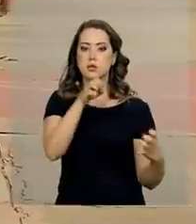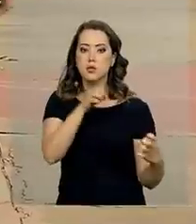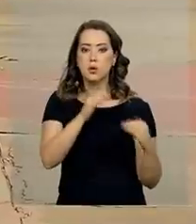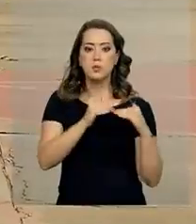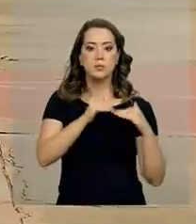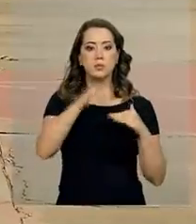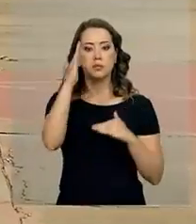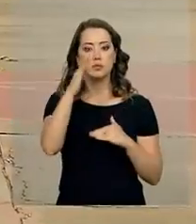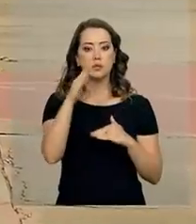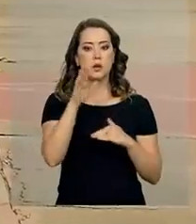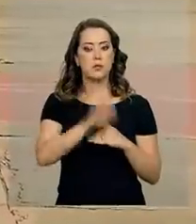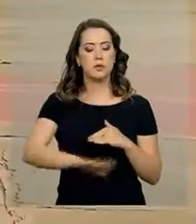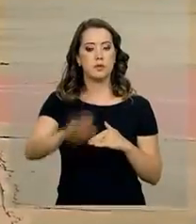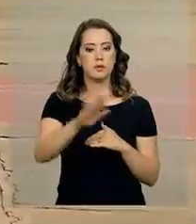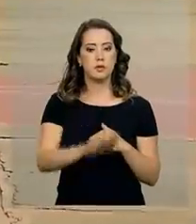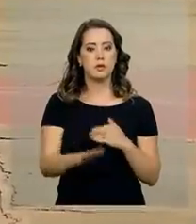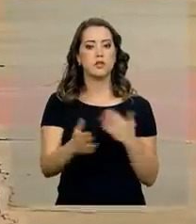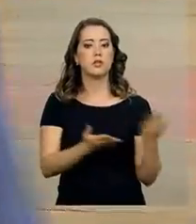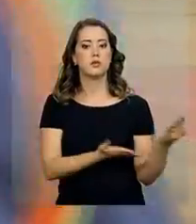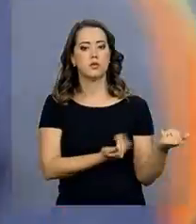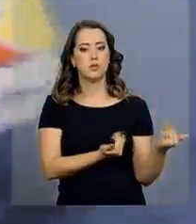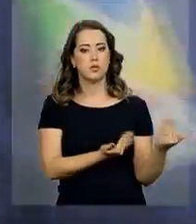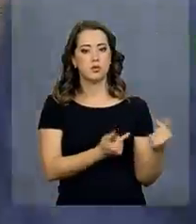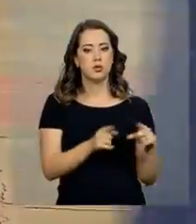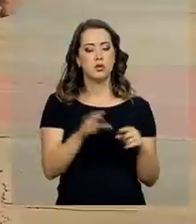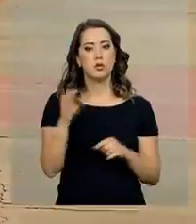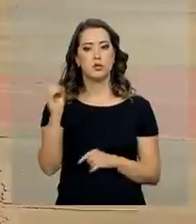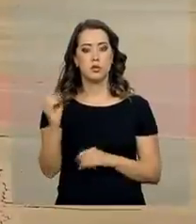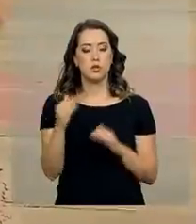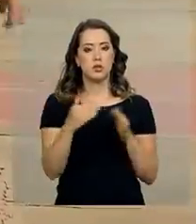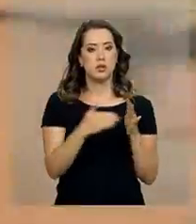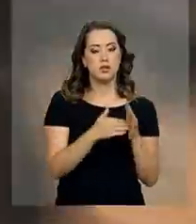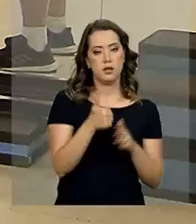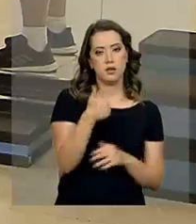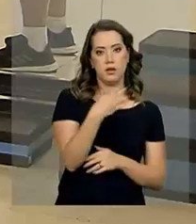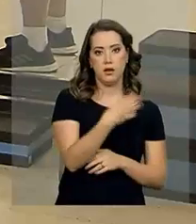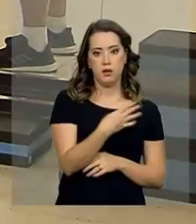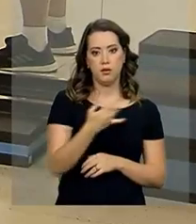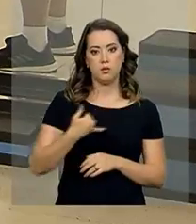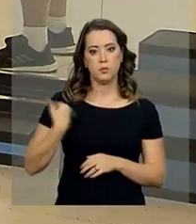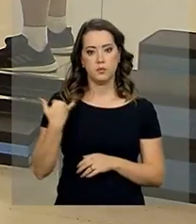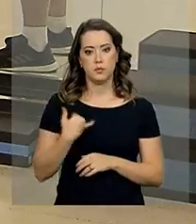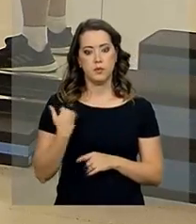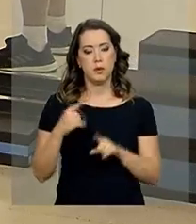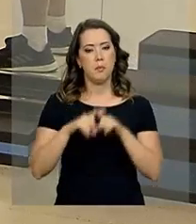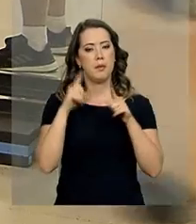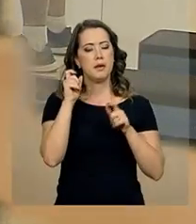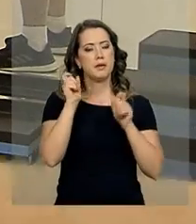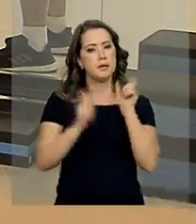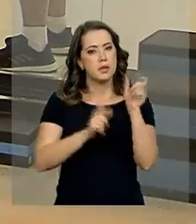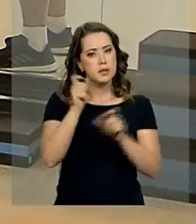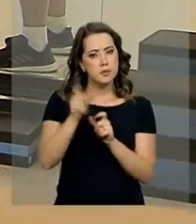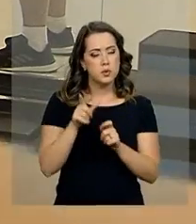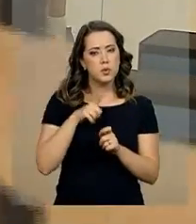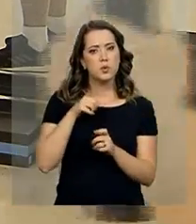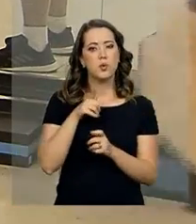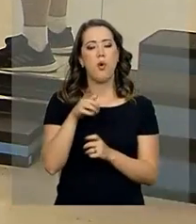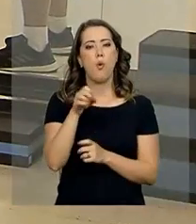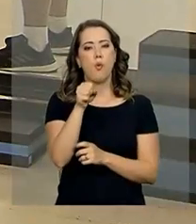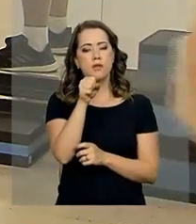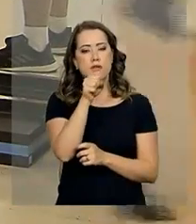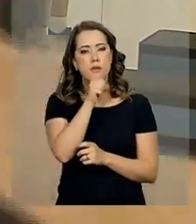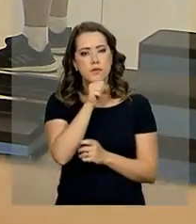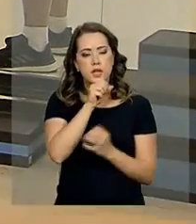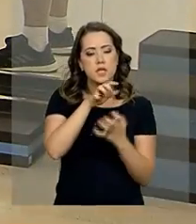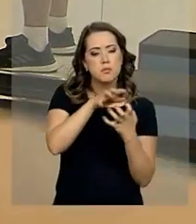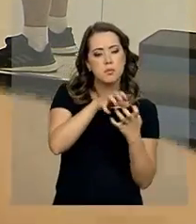superar as crianças e adolescentes de zero a 14 anos mas para que a população tenha o envelhecimento com qualidade